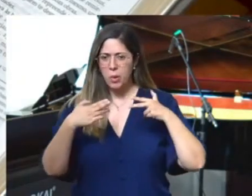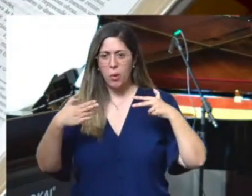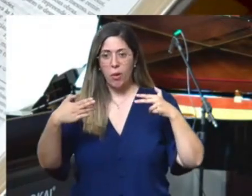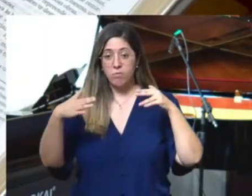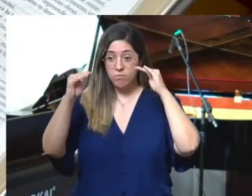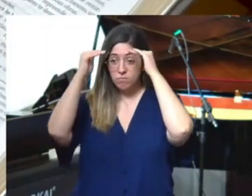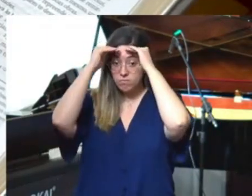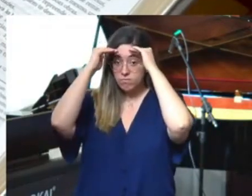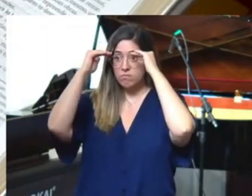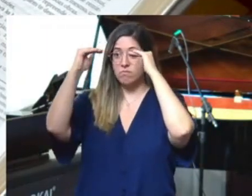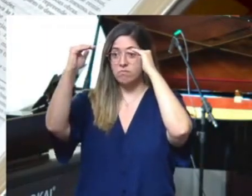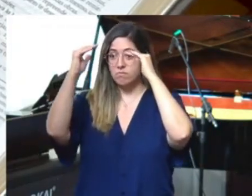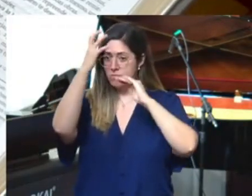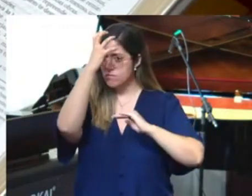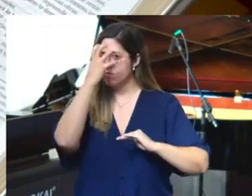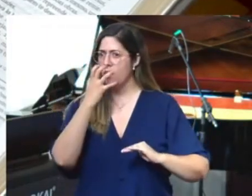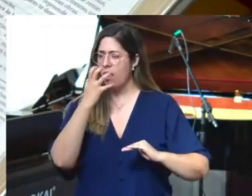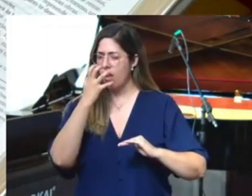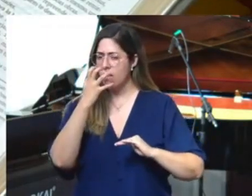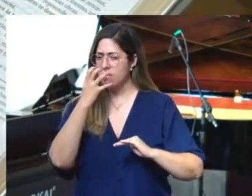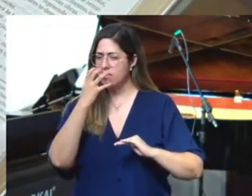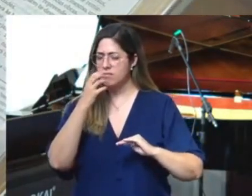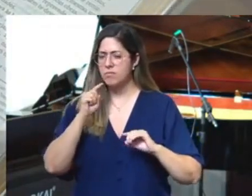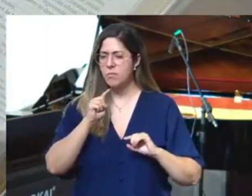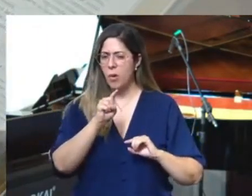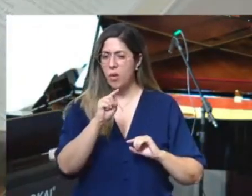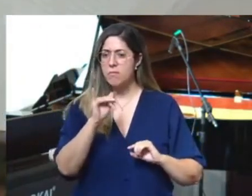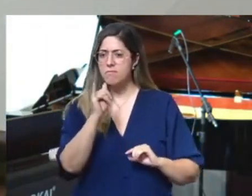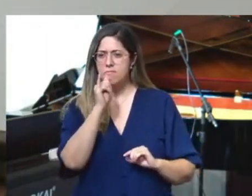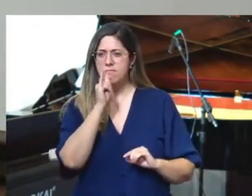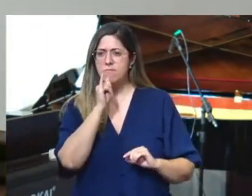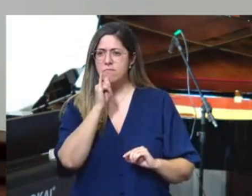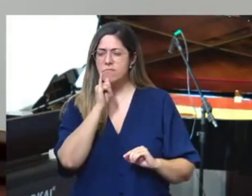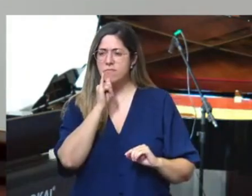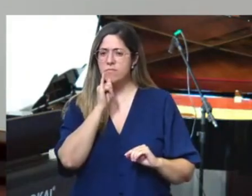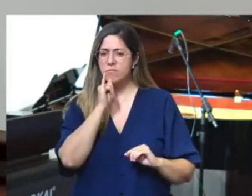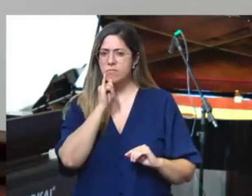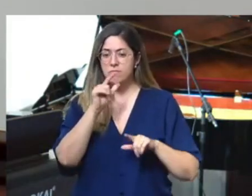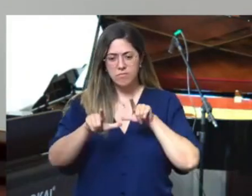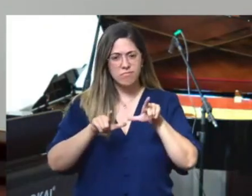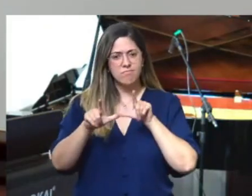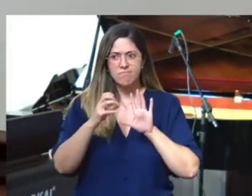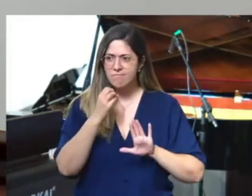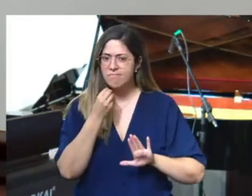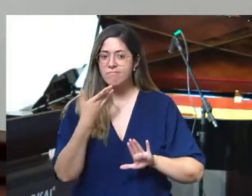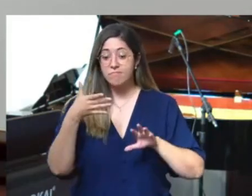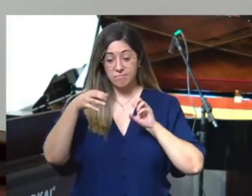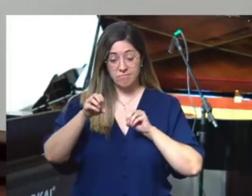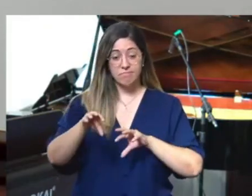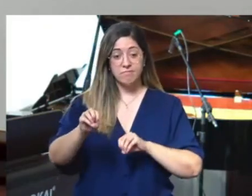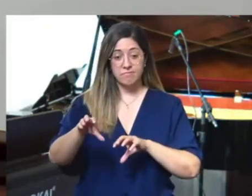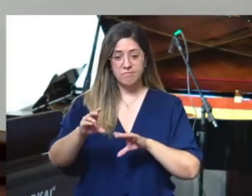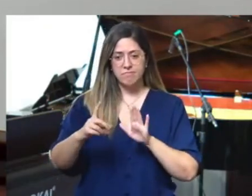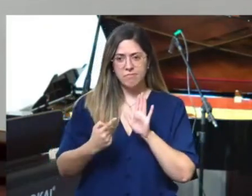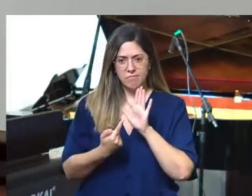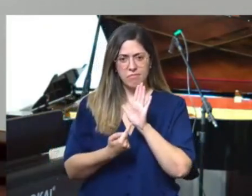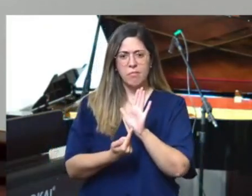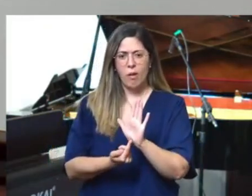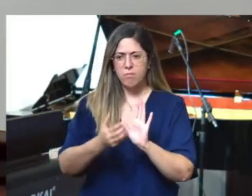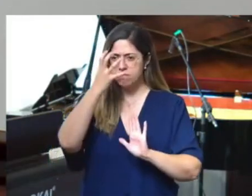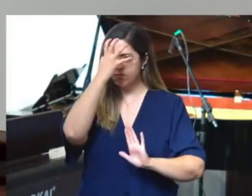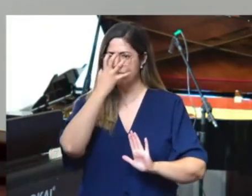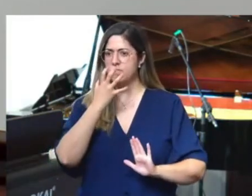sejam moderados. Seja você mesmo um exemplo de boas obras. No ensino,